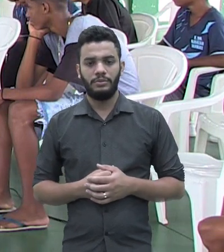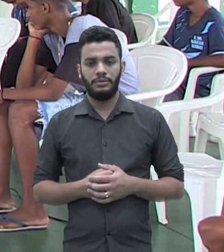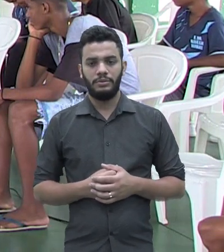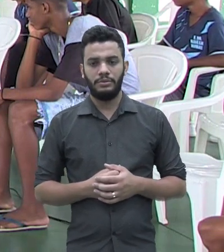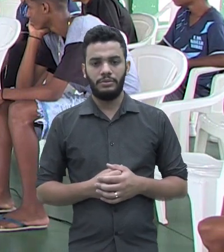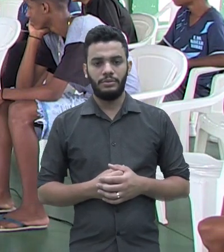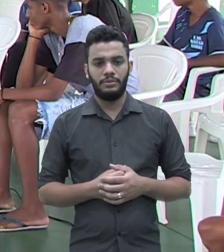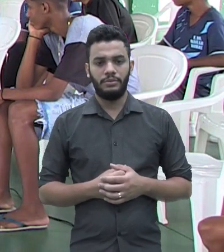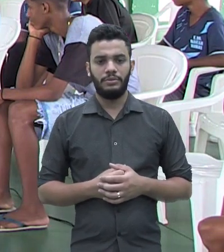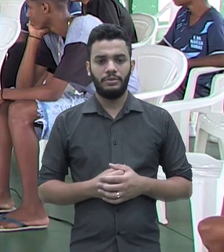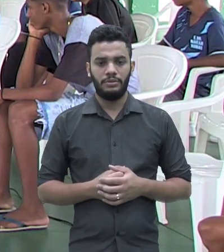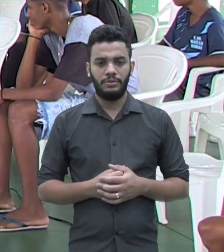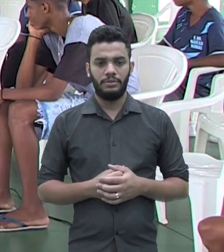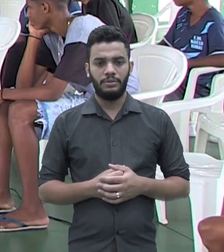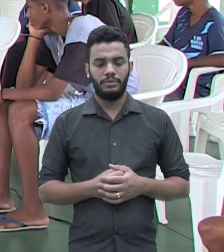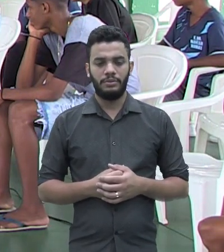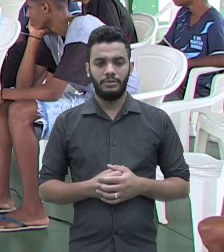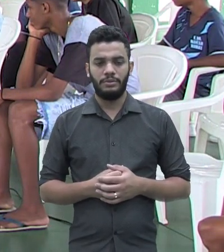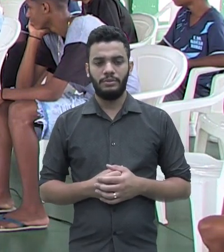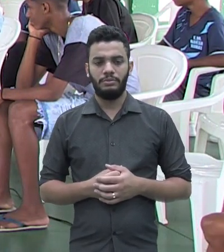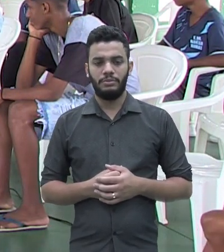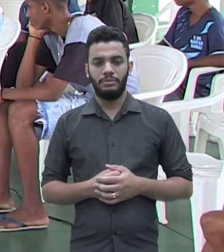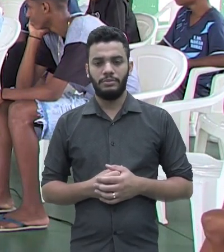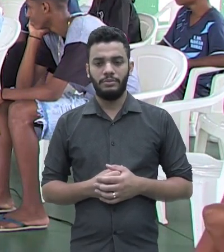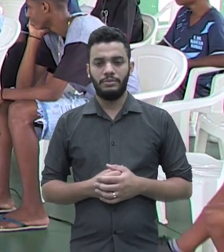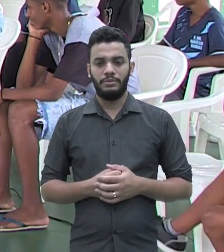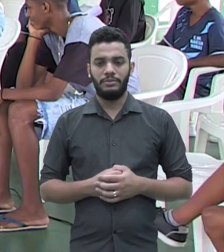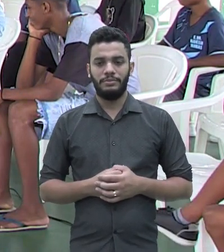Então enche o balão, ué. Ok.